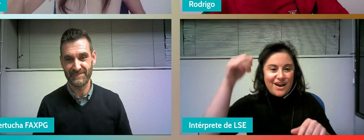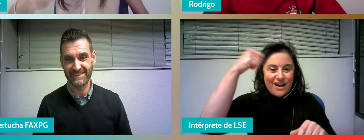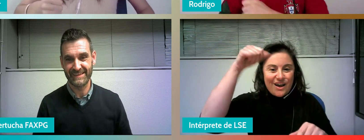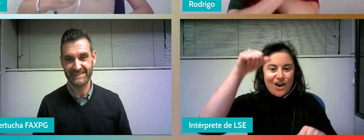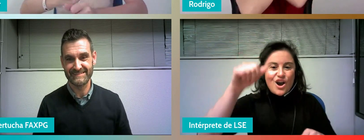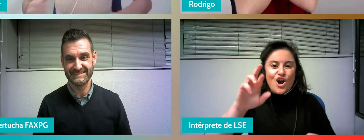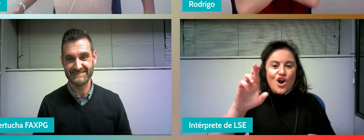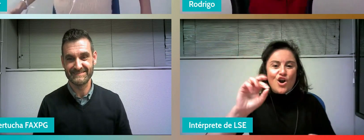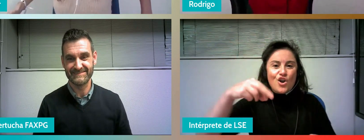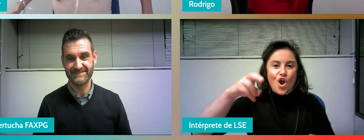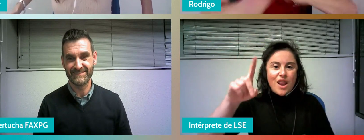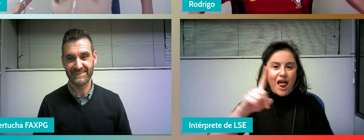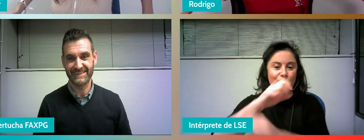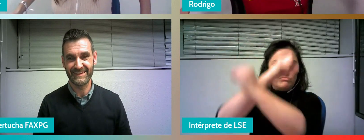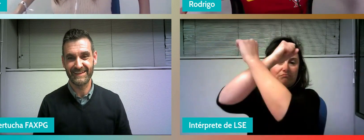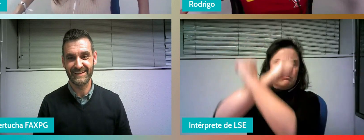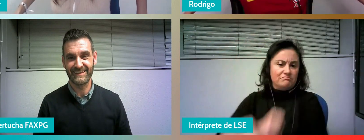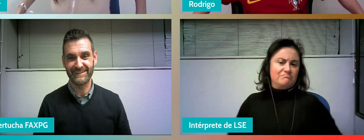marca gols.